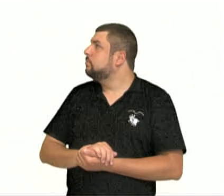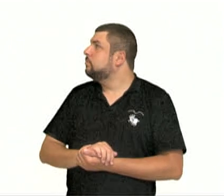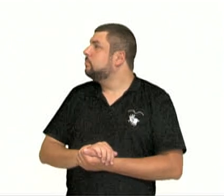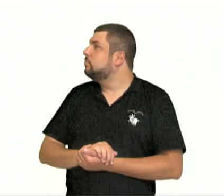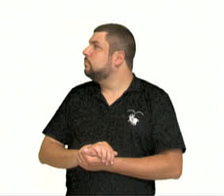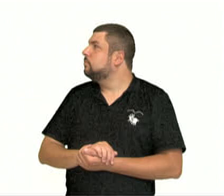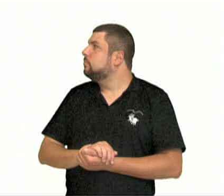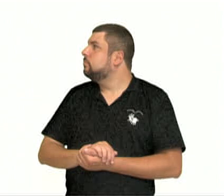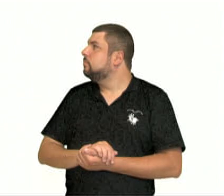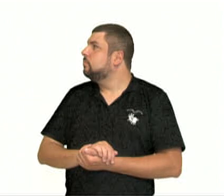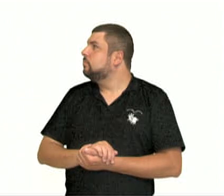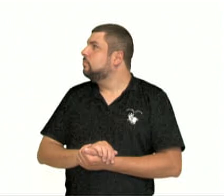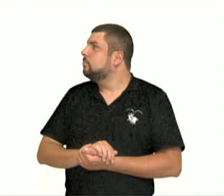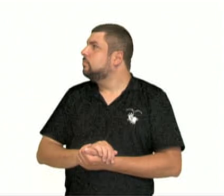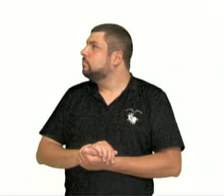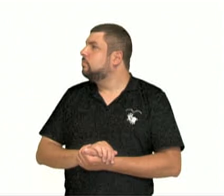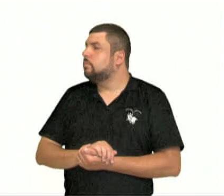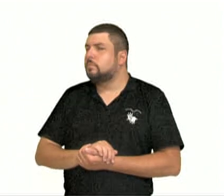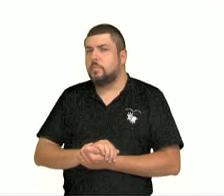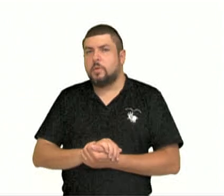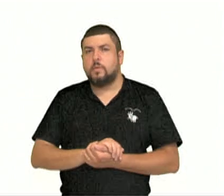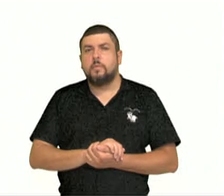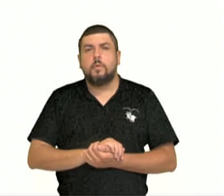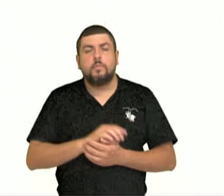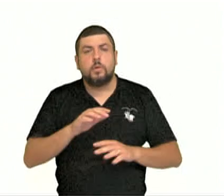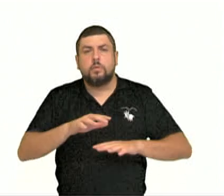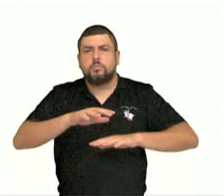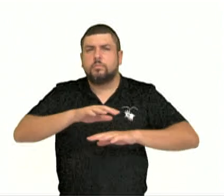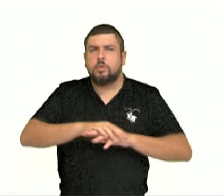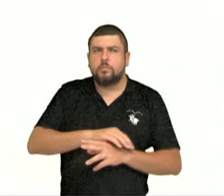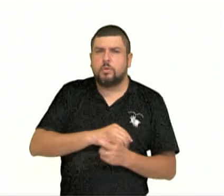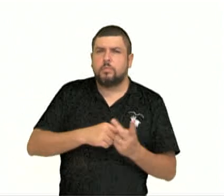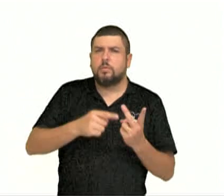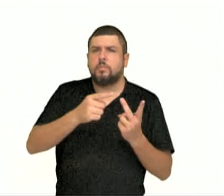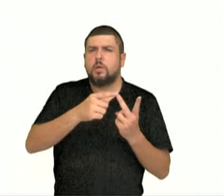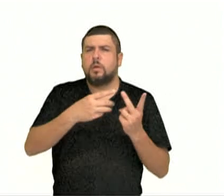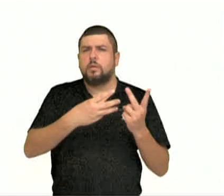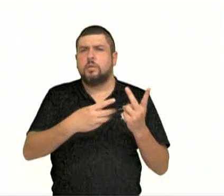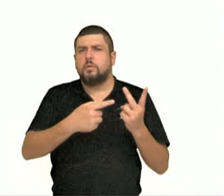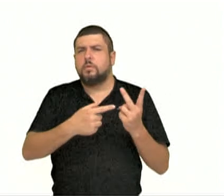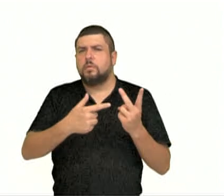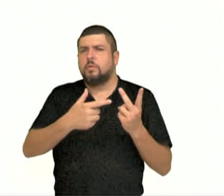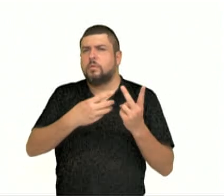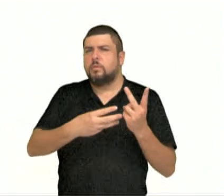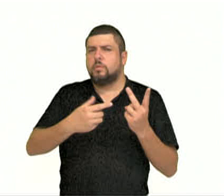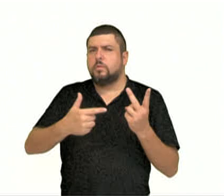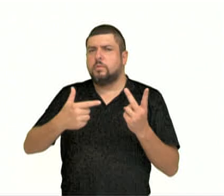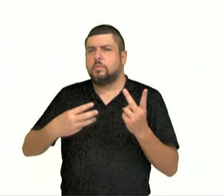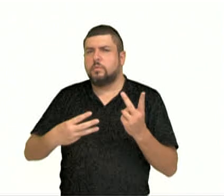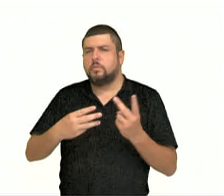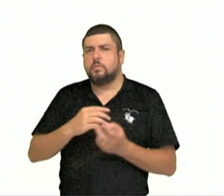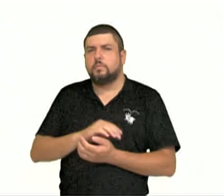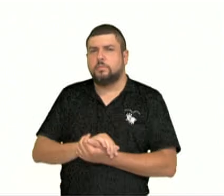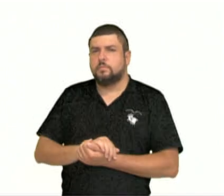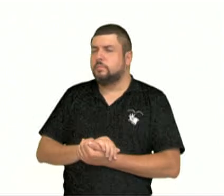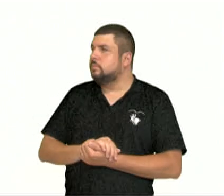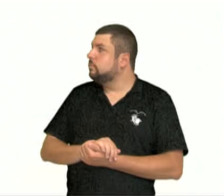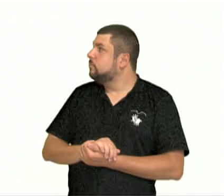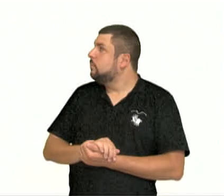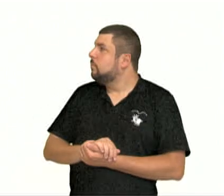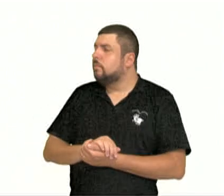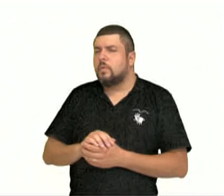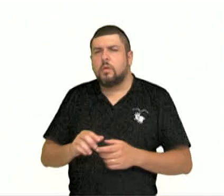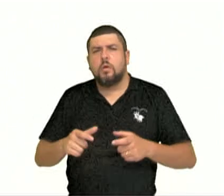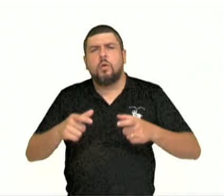3.313. Agora virou para matemática. Onde está Tanganica? Tanganica se refere a